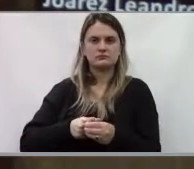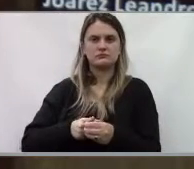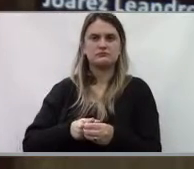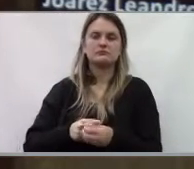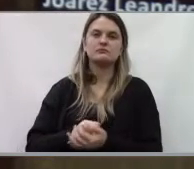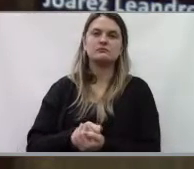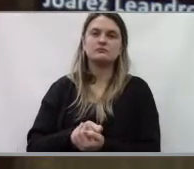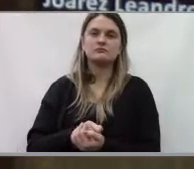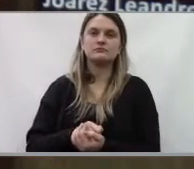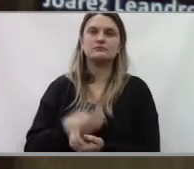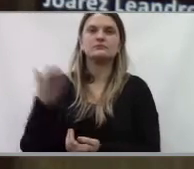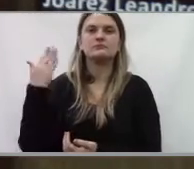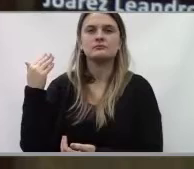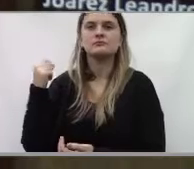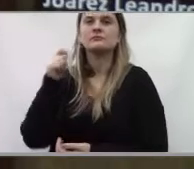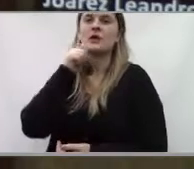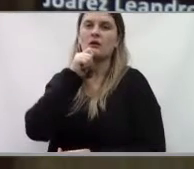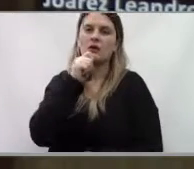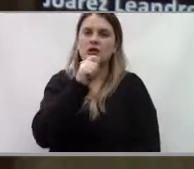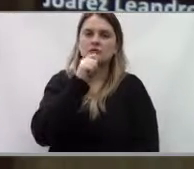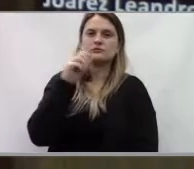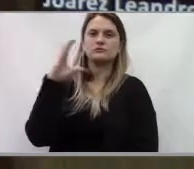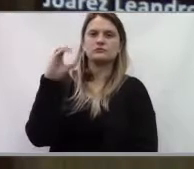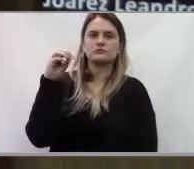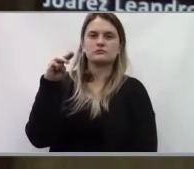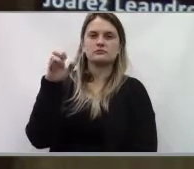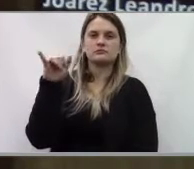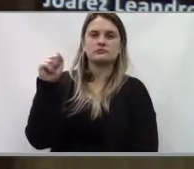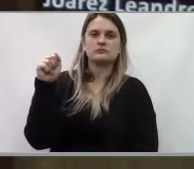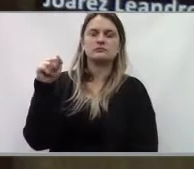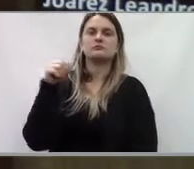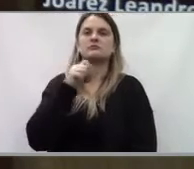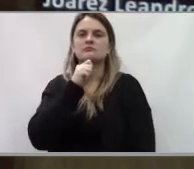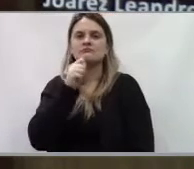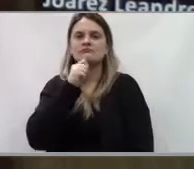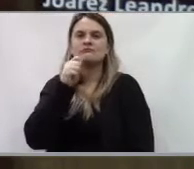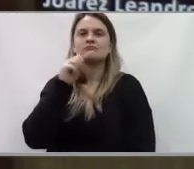nossa cidade, repórter da Rádio Colmeia, da Rádio Educadora,